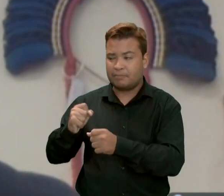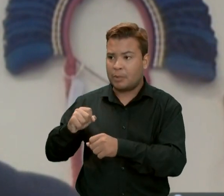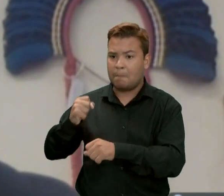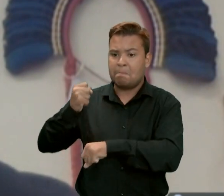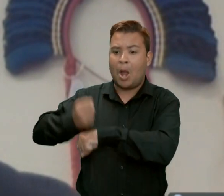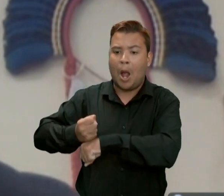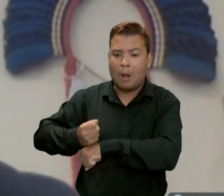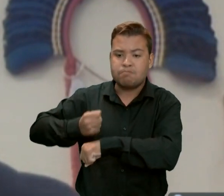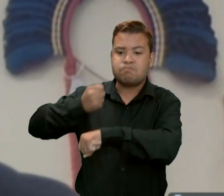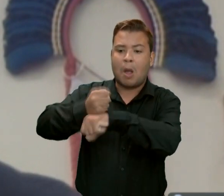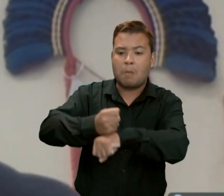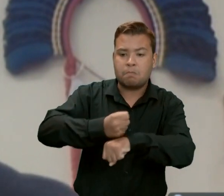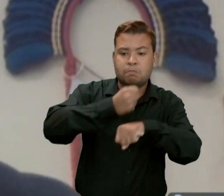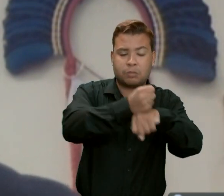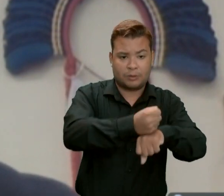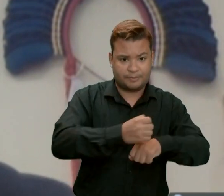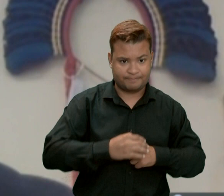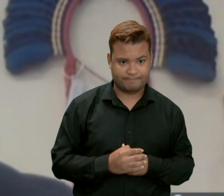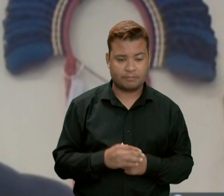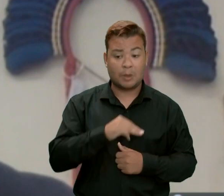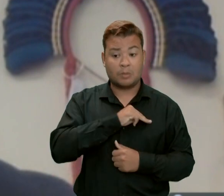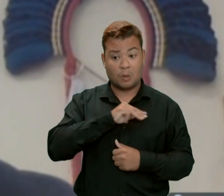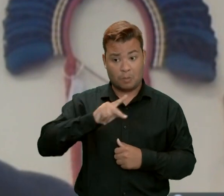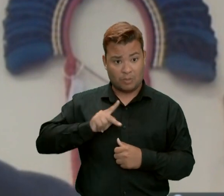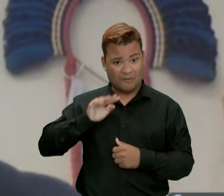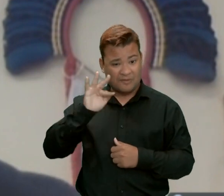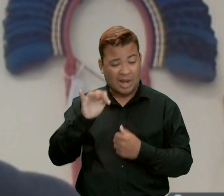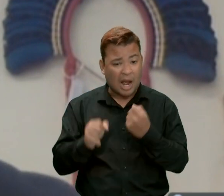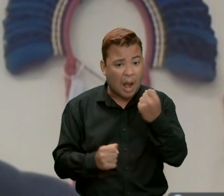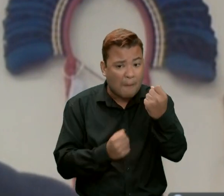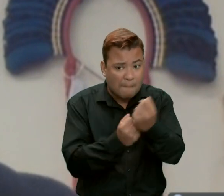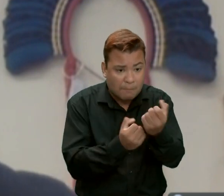Público Federal colocar-se ao lado dessas comunidades para